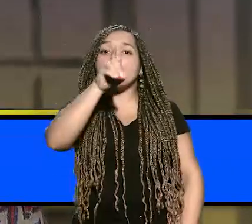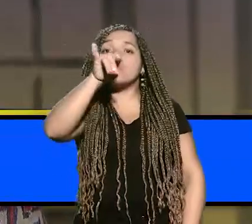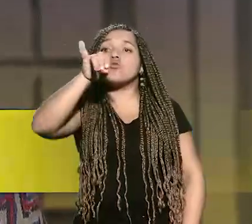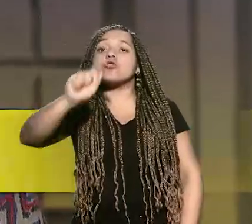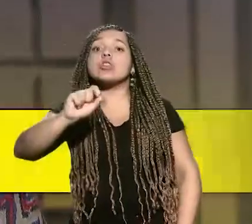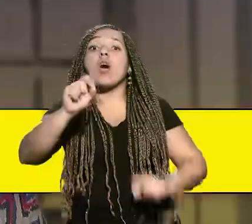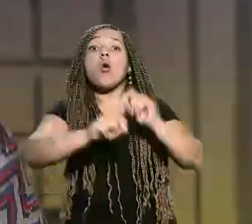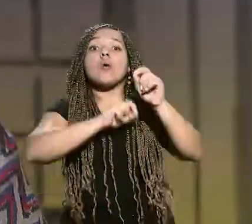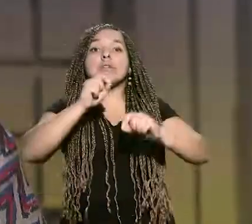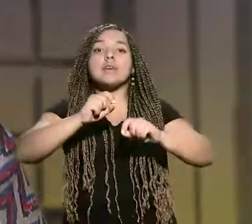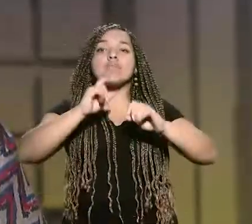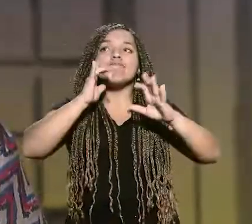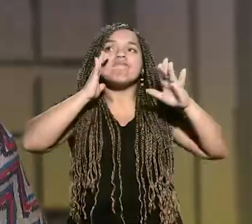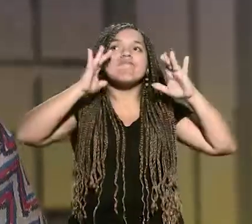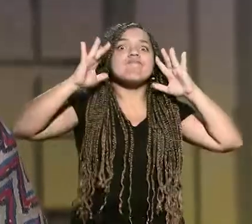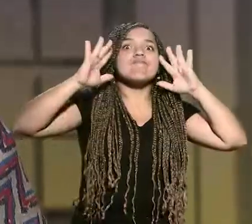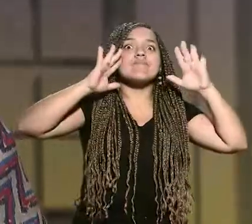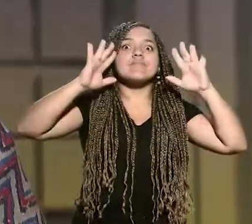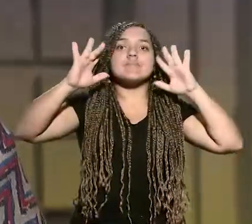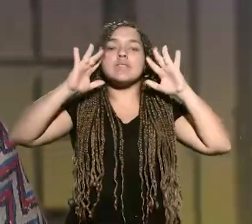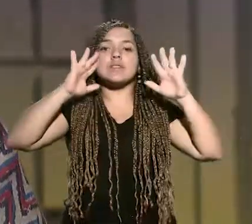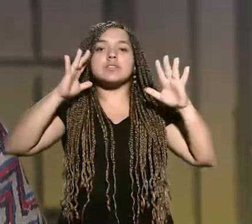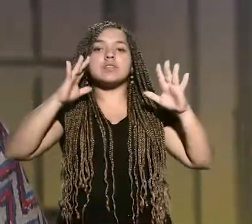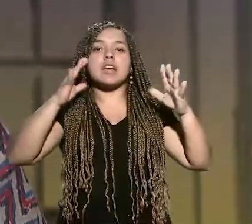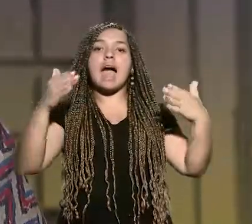opressão, tem resistência.